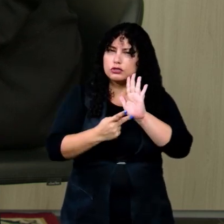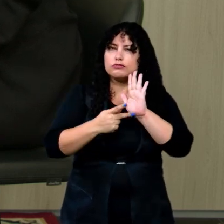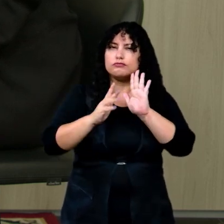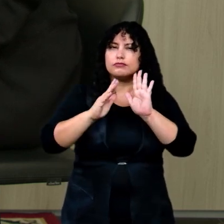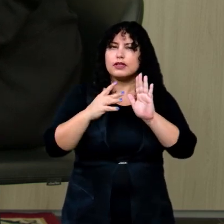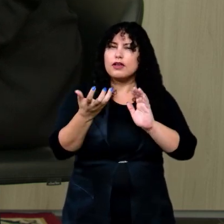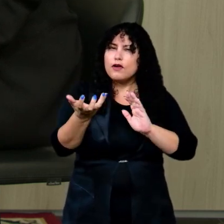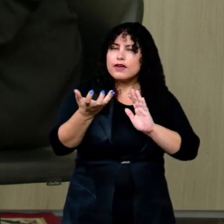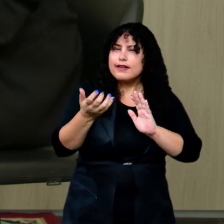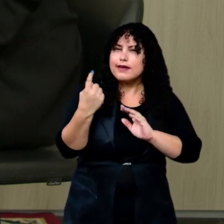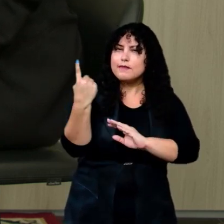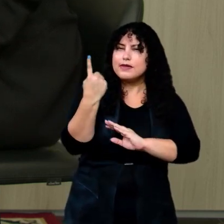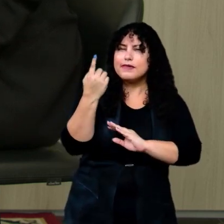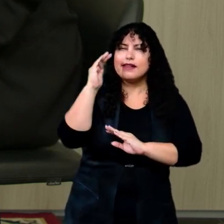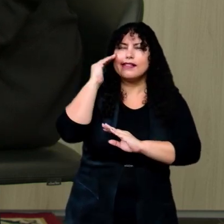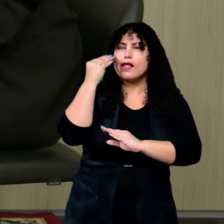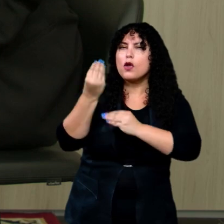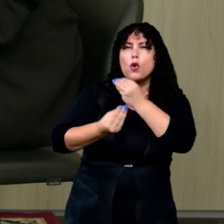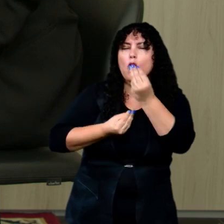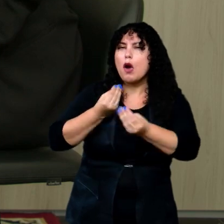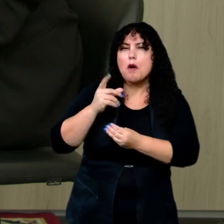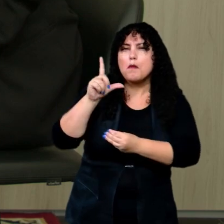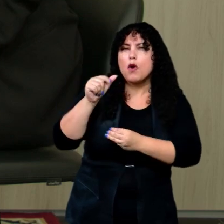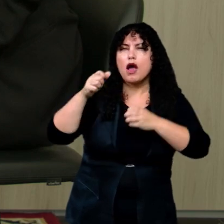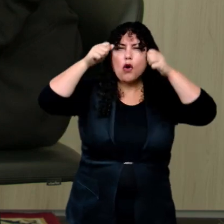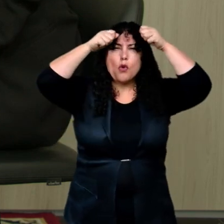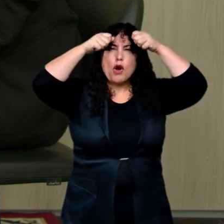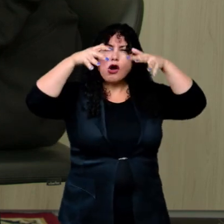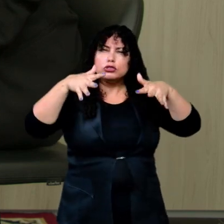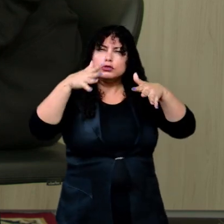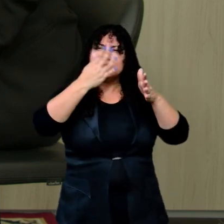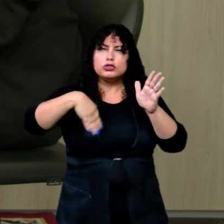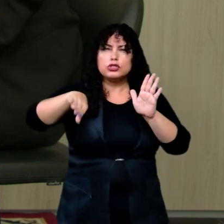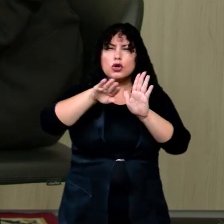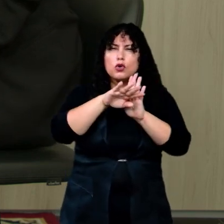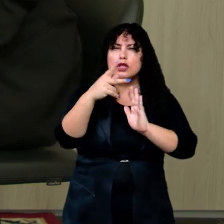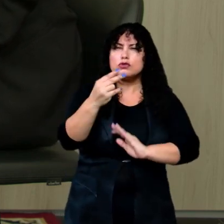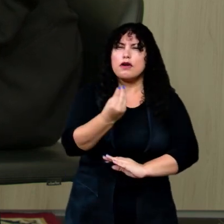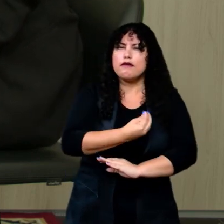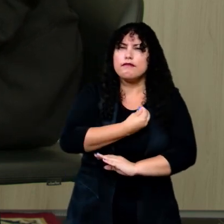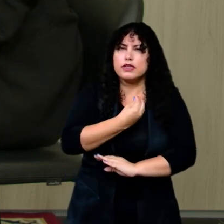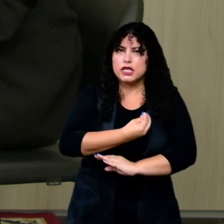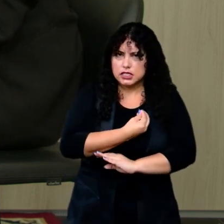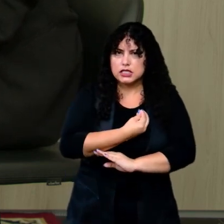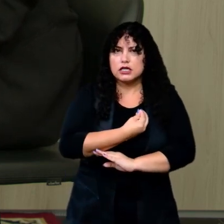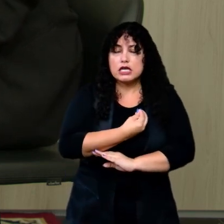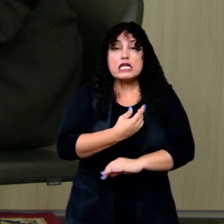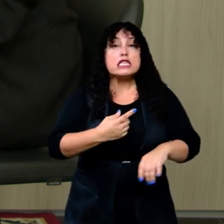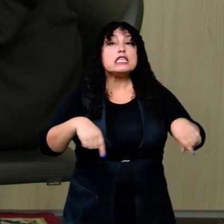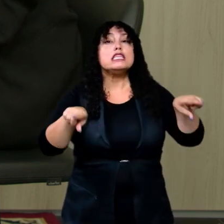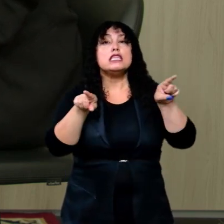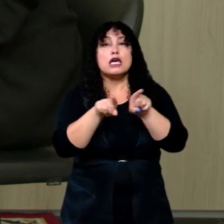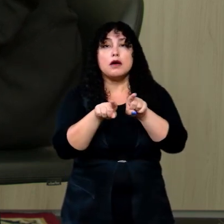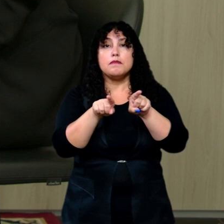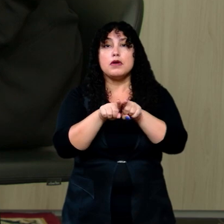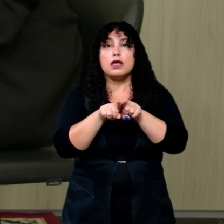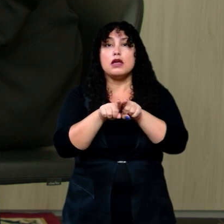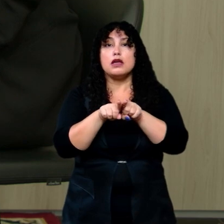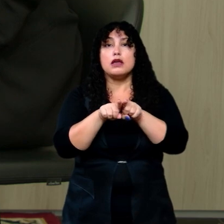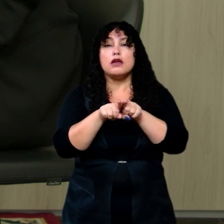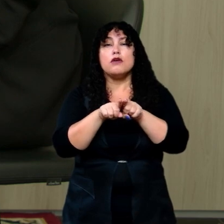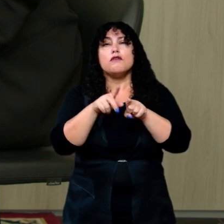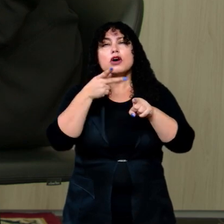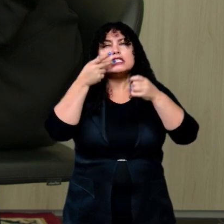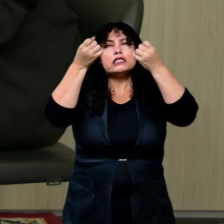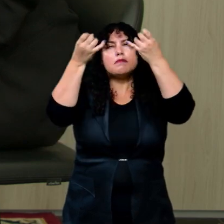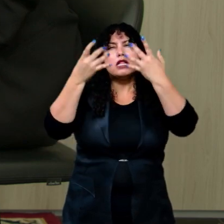eu queria primeiro entender como que o autismo chegou na sua vida, né? E também que você fosse discorrendo um